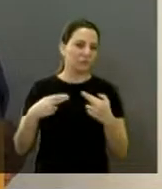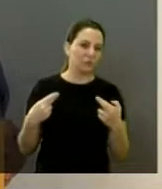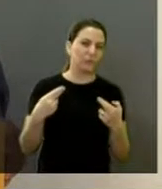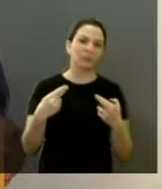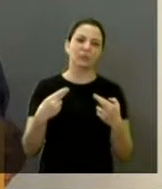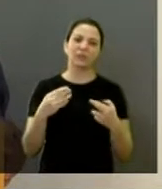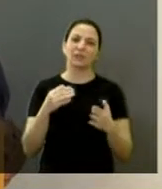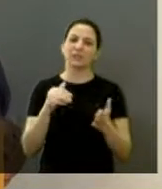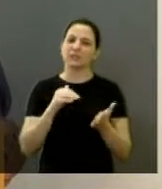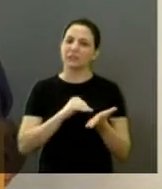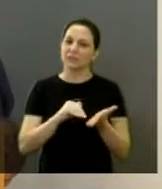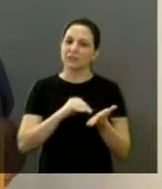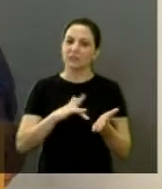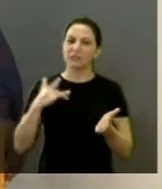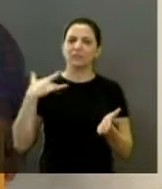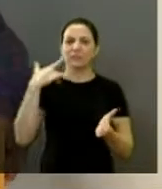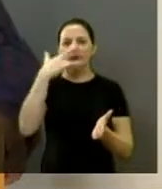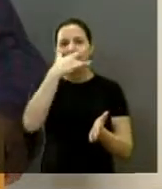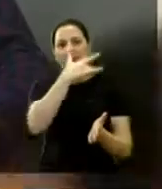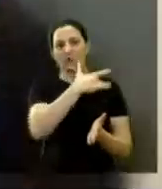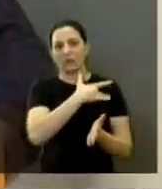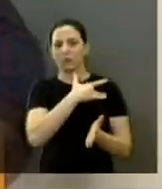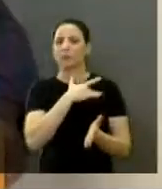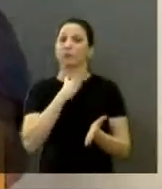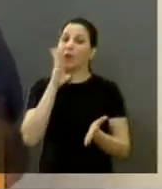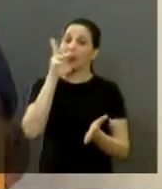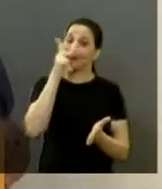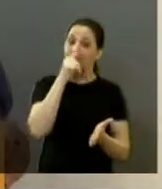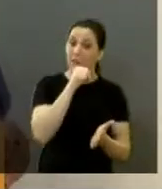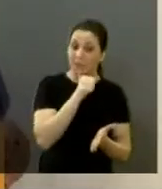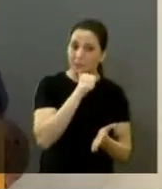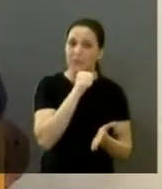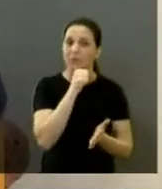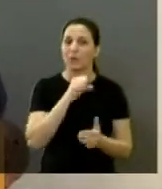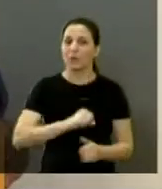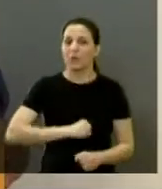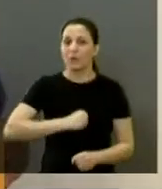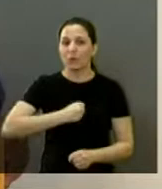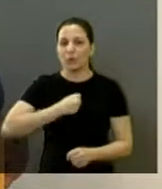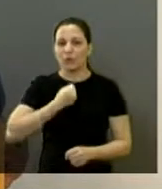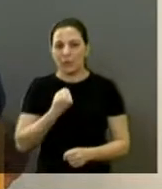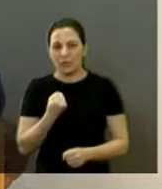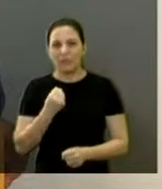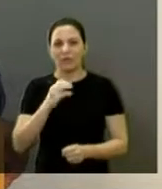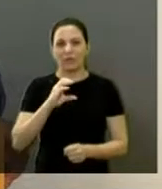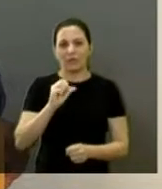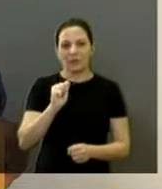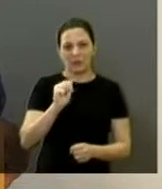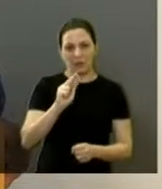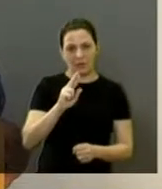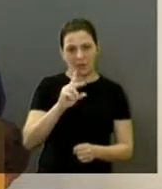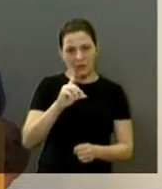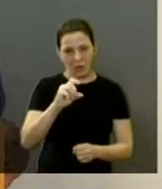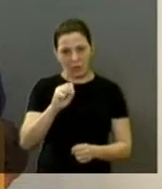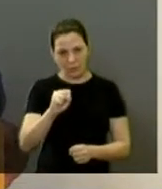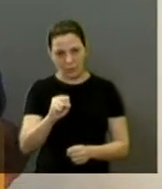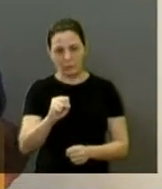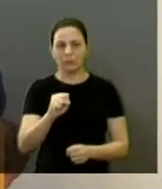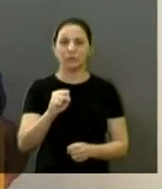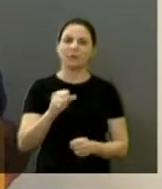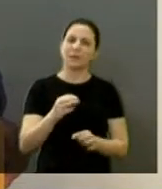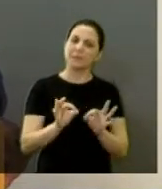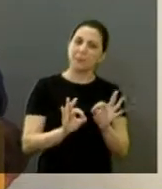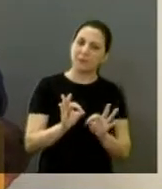secretaria de saúde está fazendo na minha opinião acho que demorou ea coragem a vontade do doutor carlos fernandes de é montar um